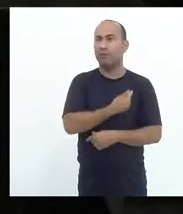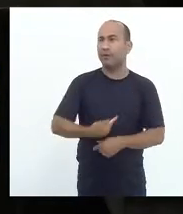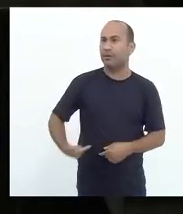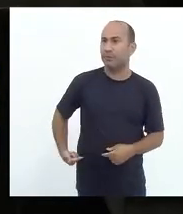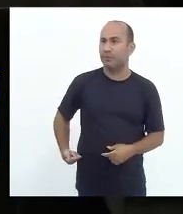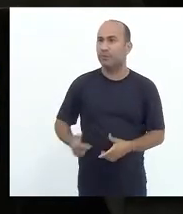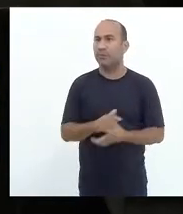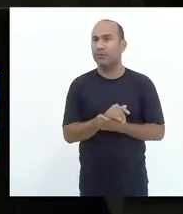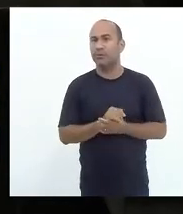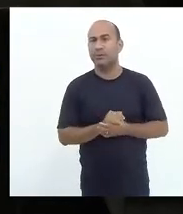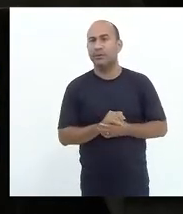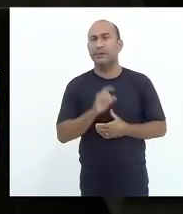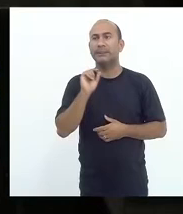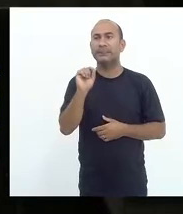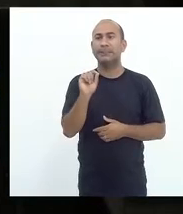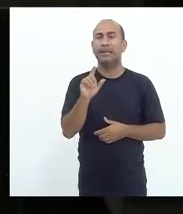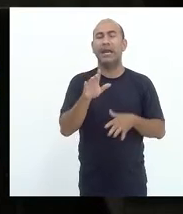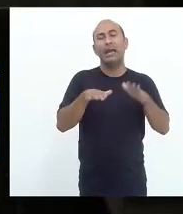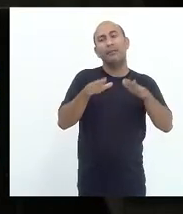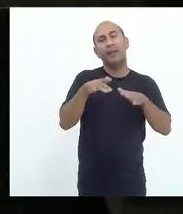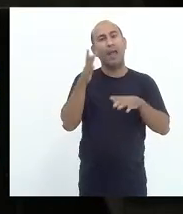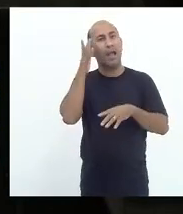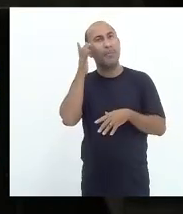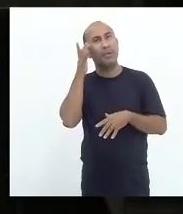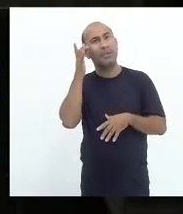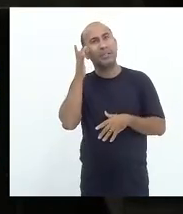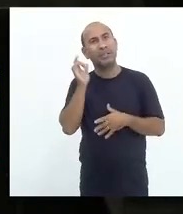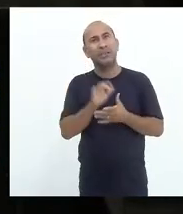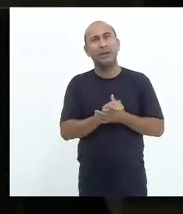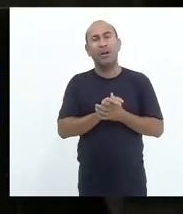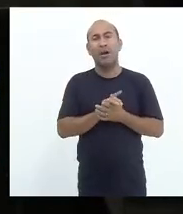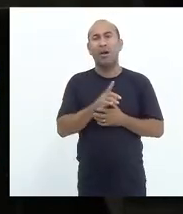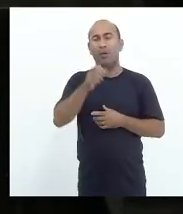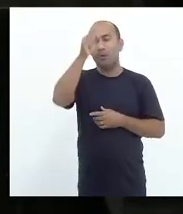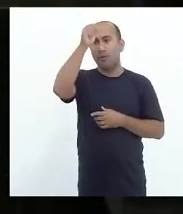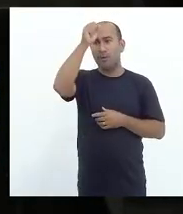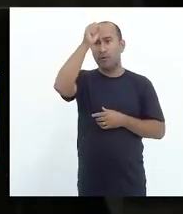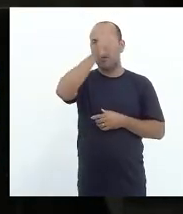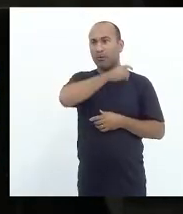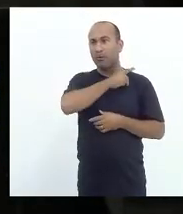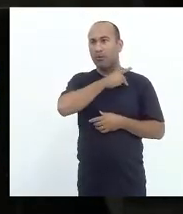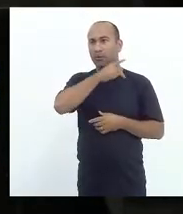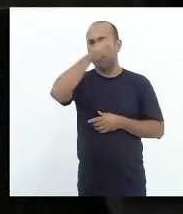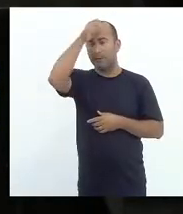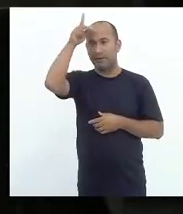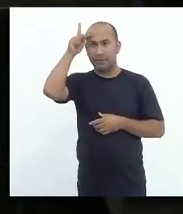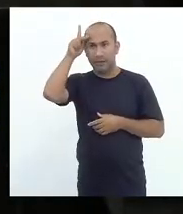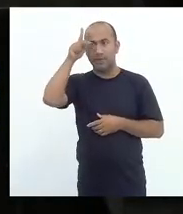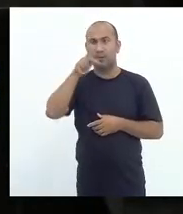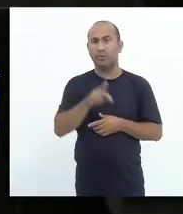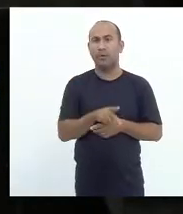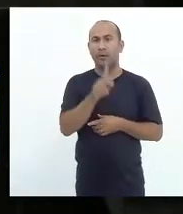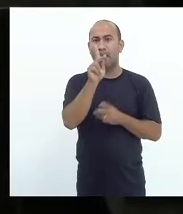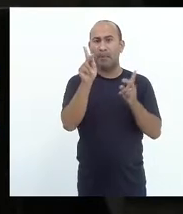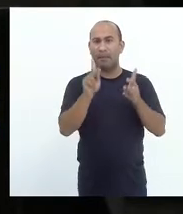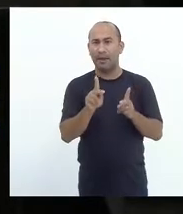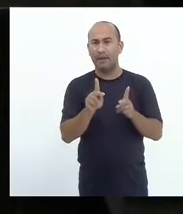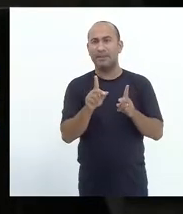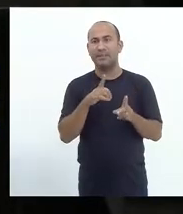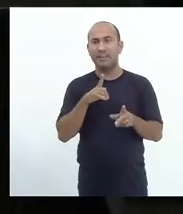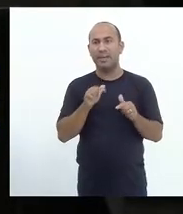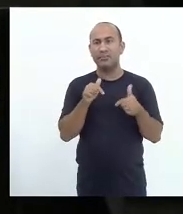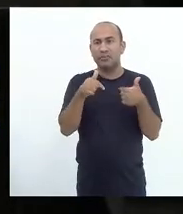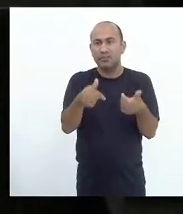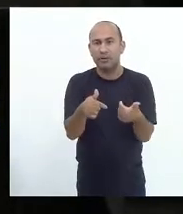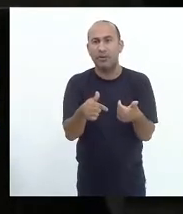né, Eliomar, que talvez amanhã o prefeito Eduardo Paes vá fazer publicar um ato, né,